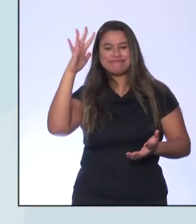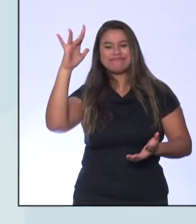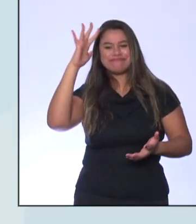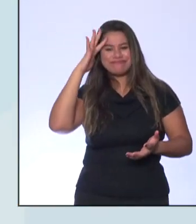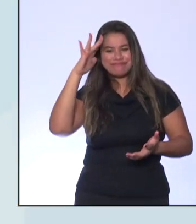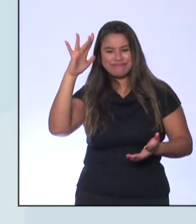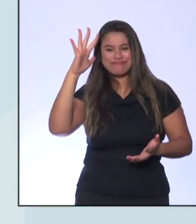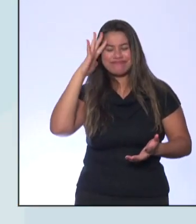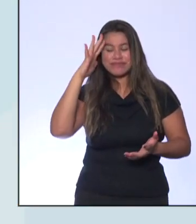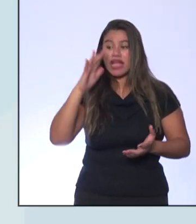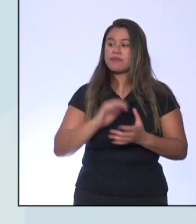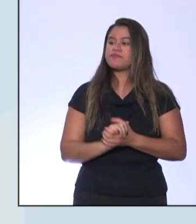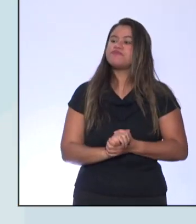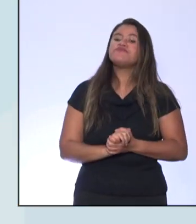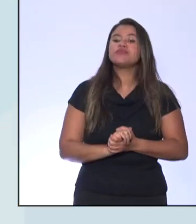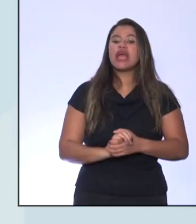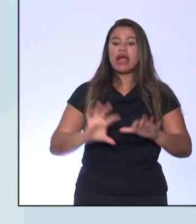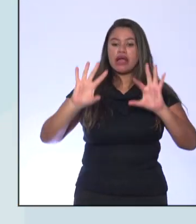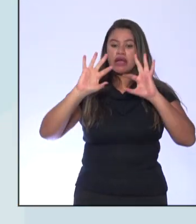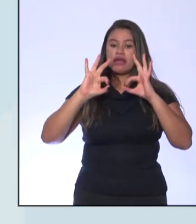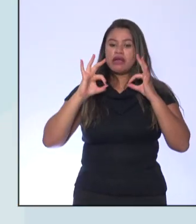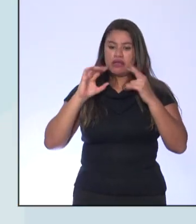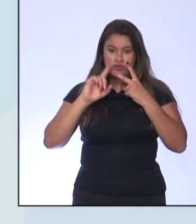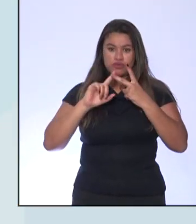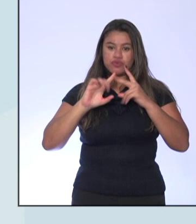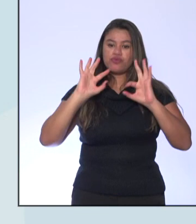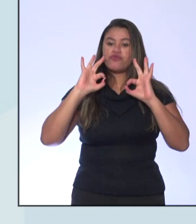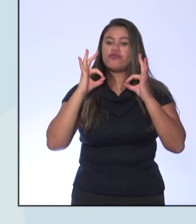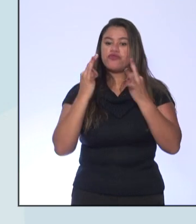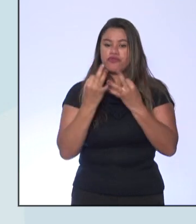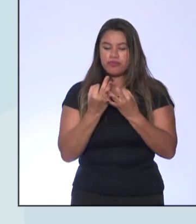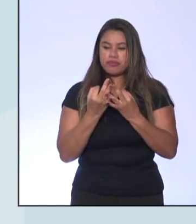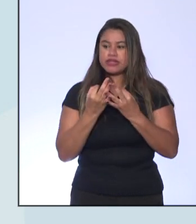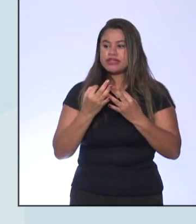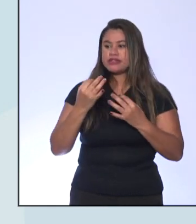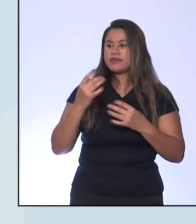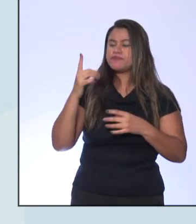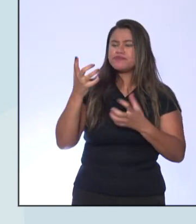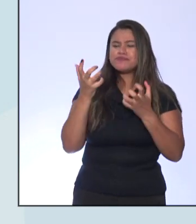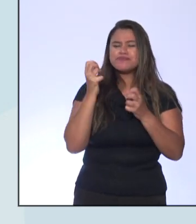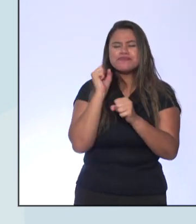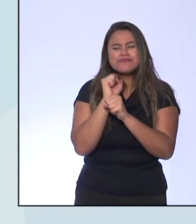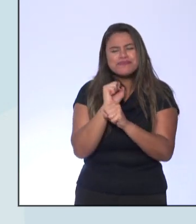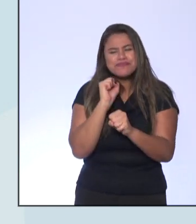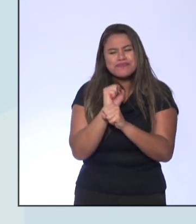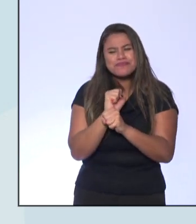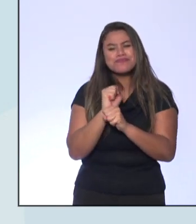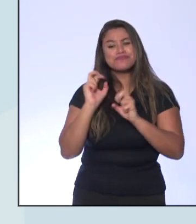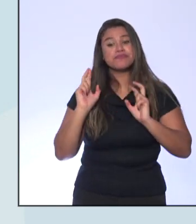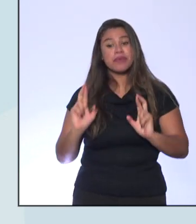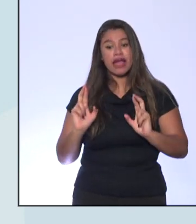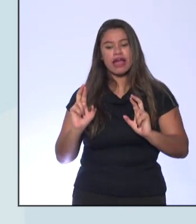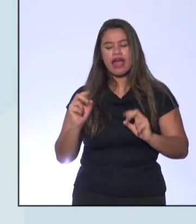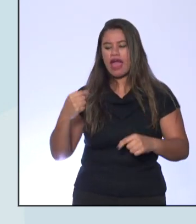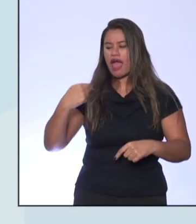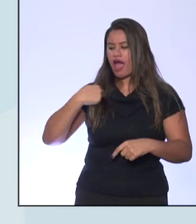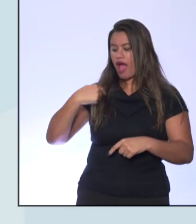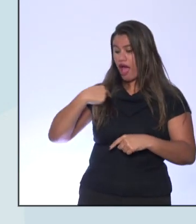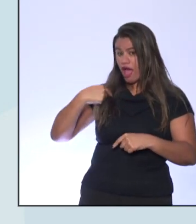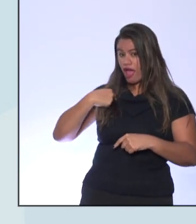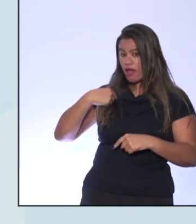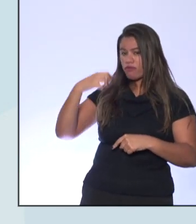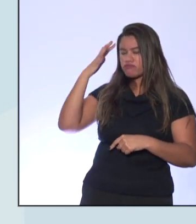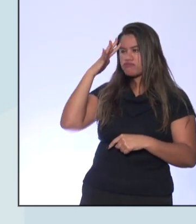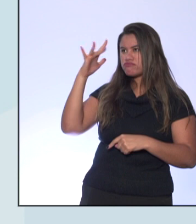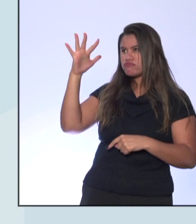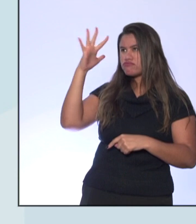suas decisões? Então, quando vocês pensam nisso que as pessoas esperam de você, isso